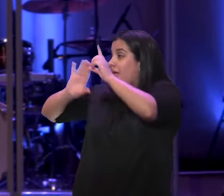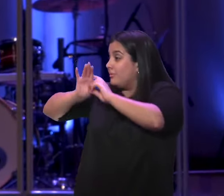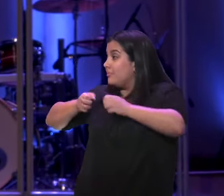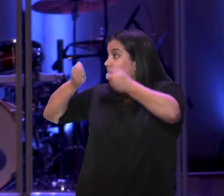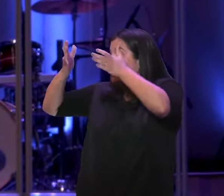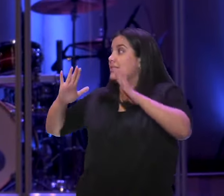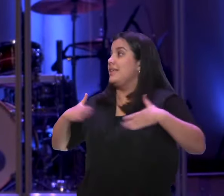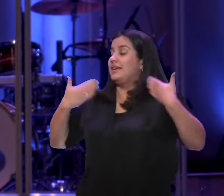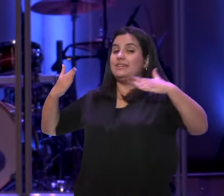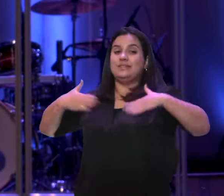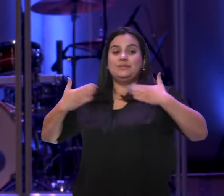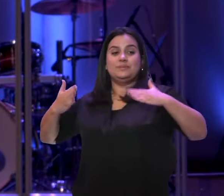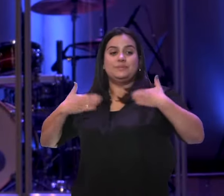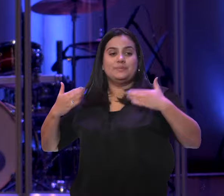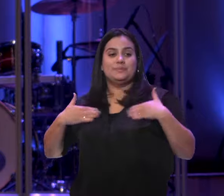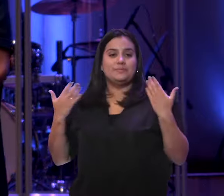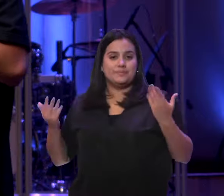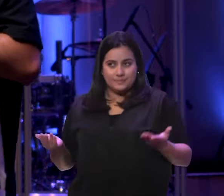alegria.